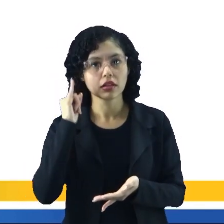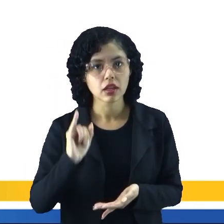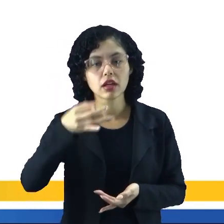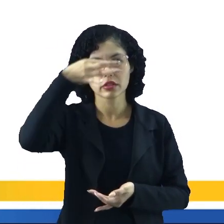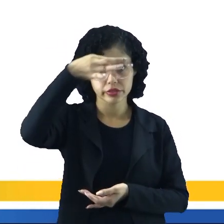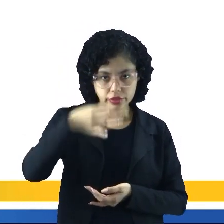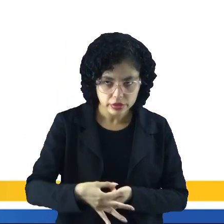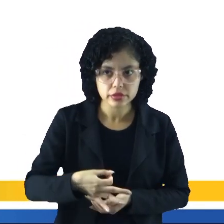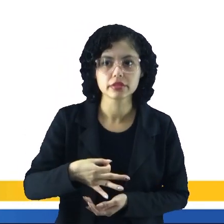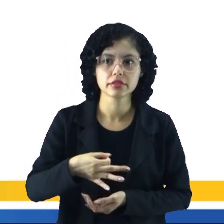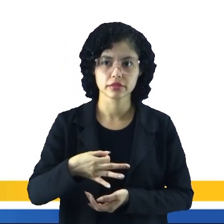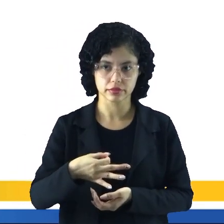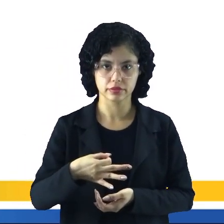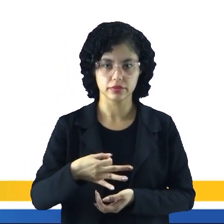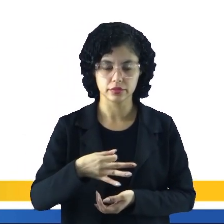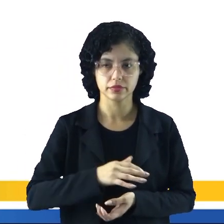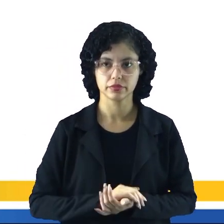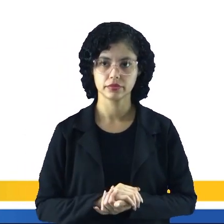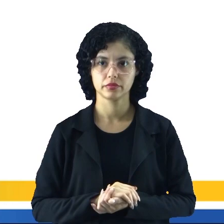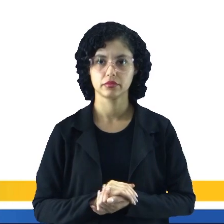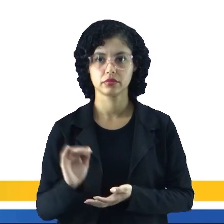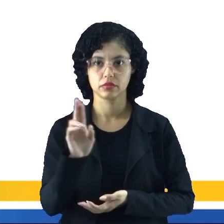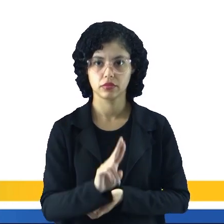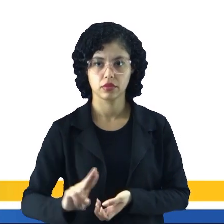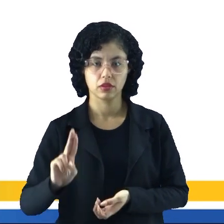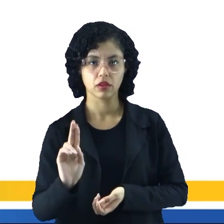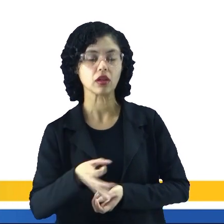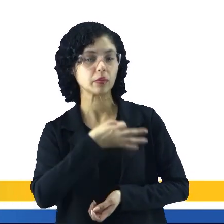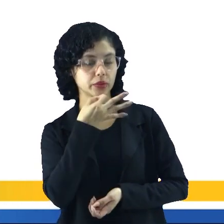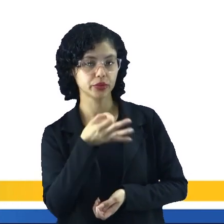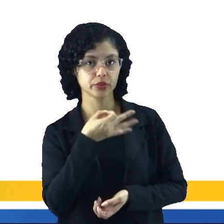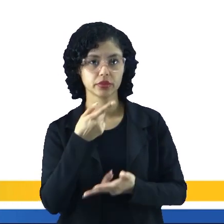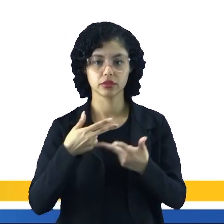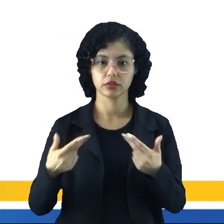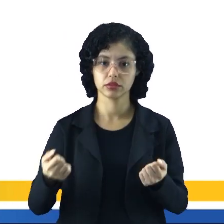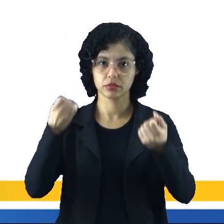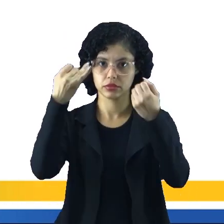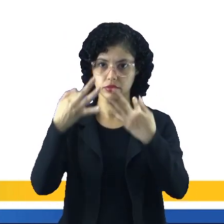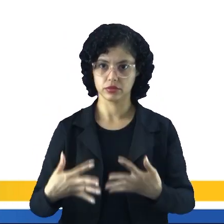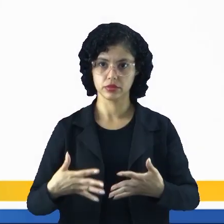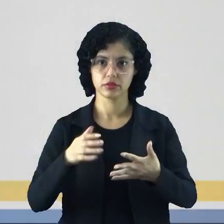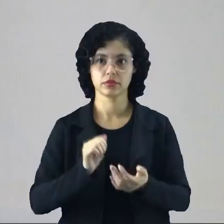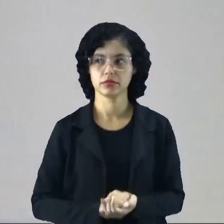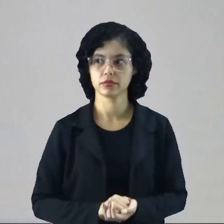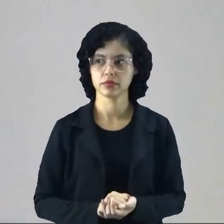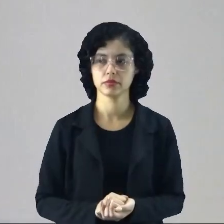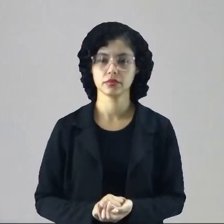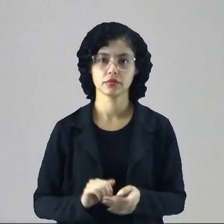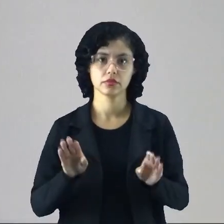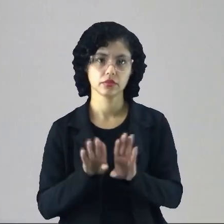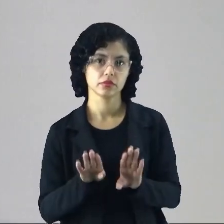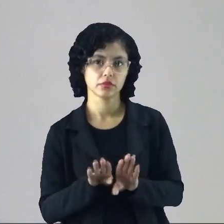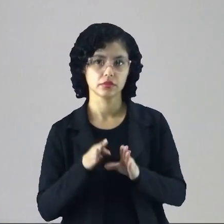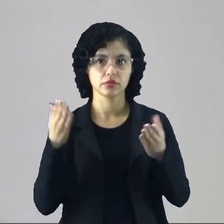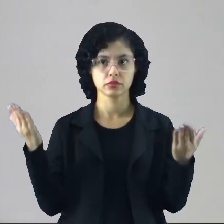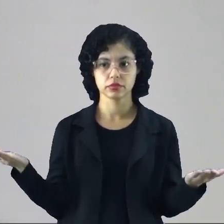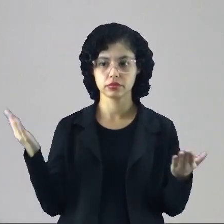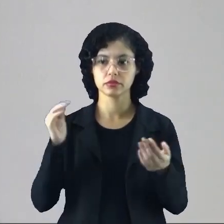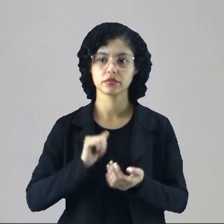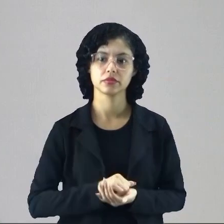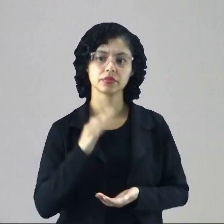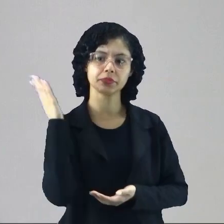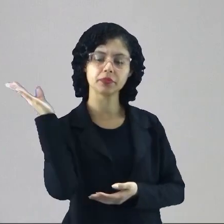Central defendida é a correta utilizando argumentos e explicações então aqui